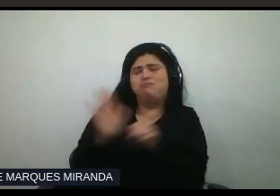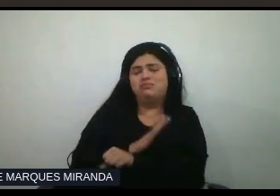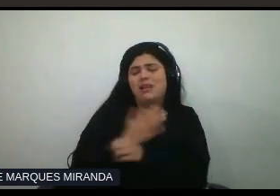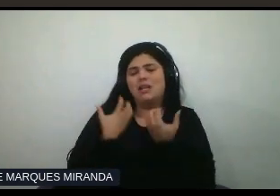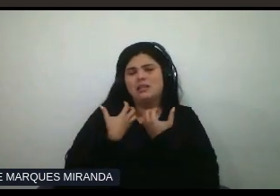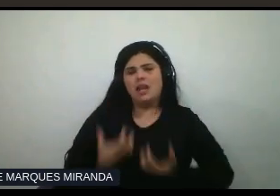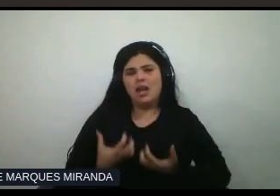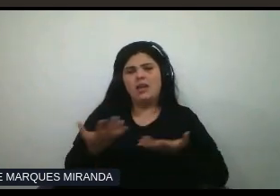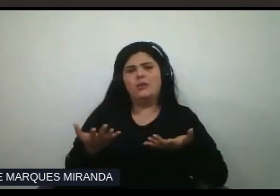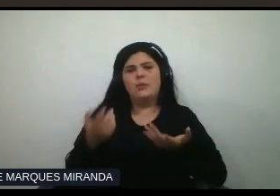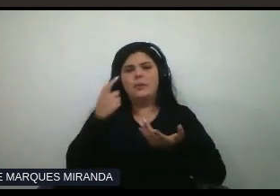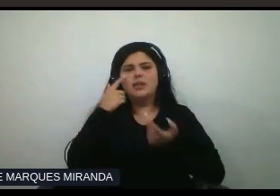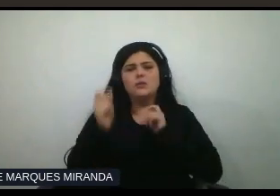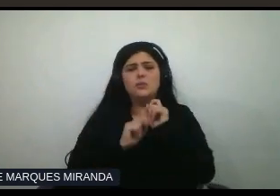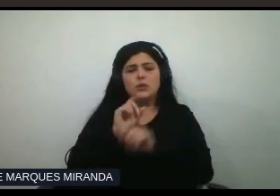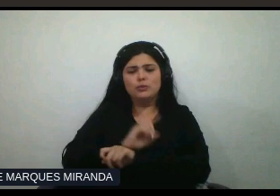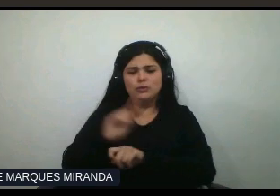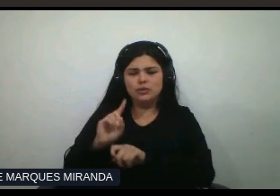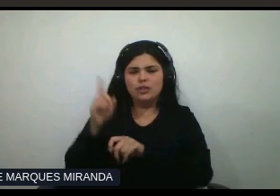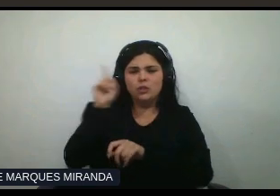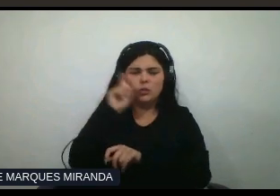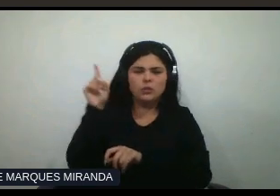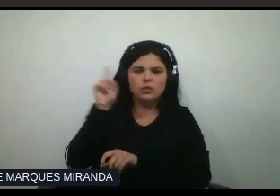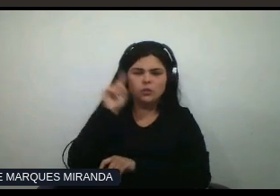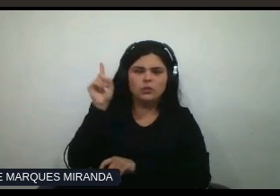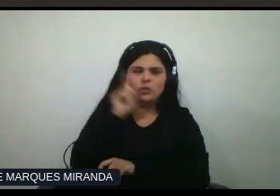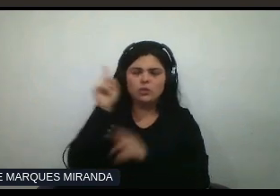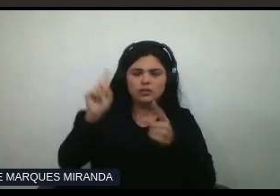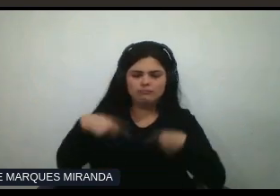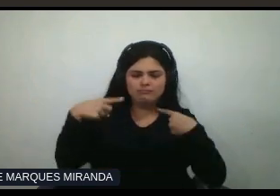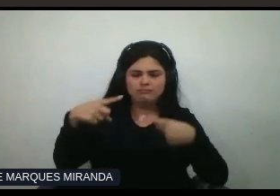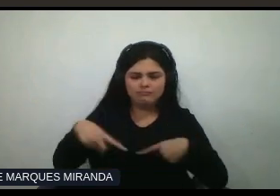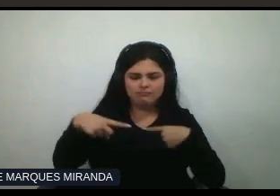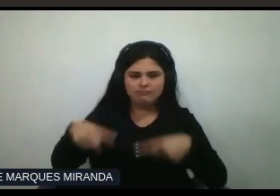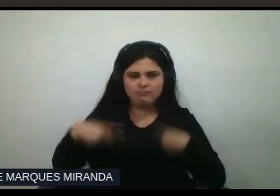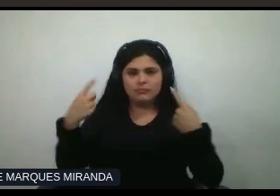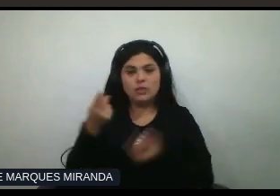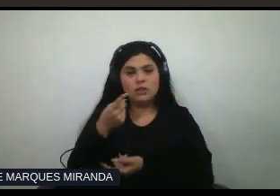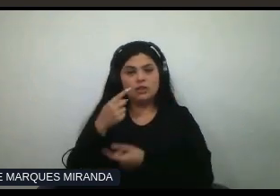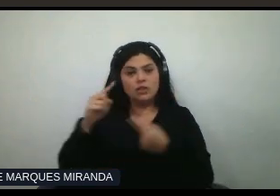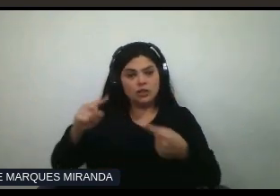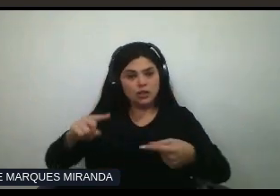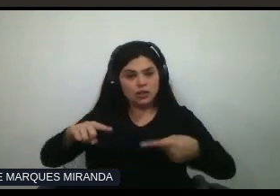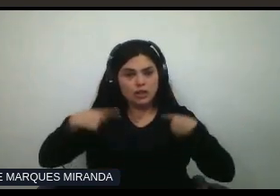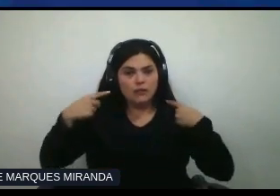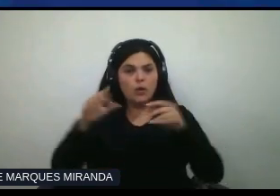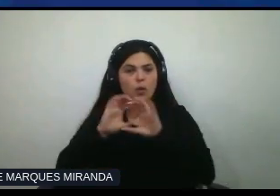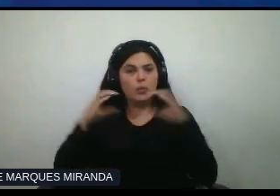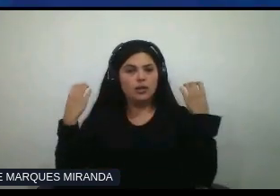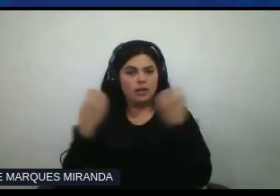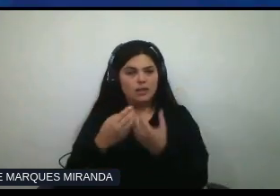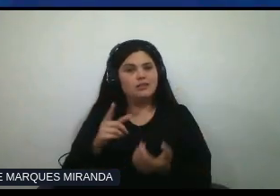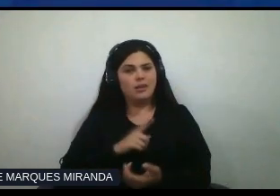a gente fala, nossa, é um dia atrás do outro, um leão por dia. Esse é um dos desafios que a gente enfrenta na comunidade.